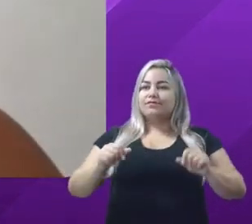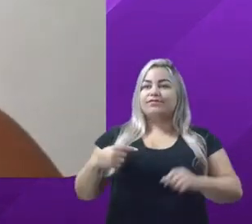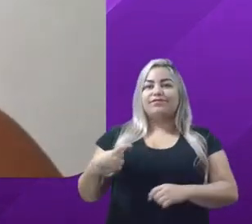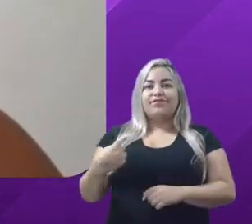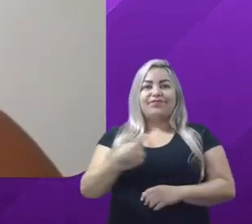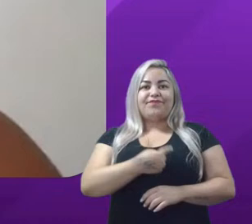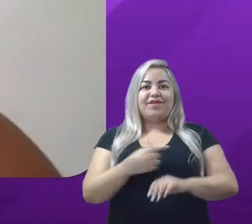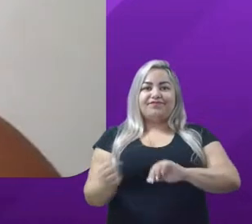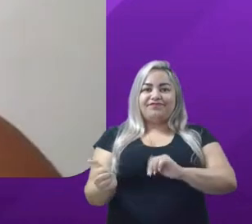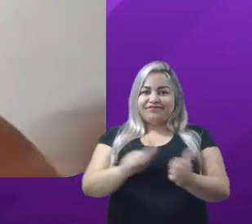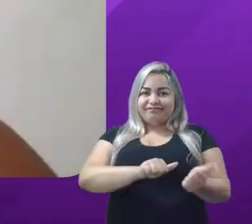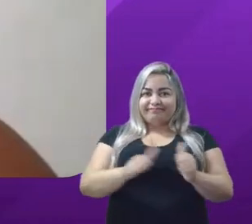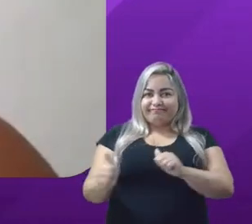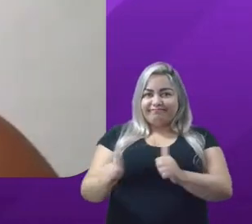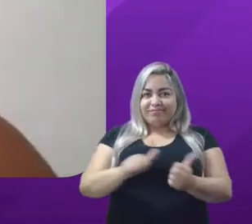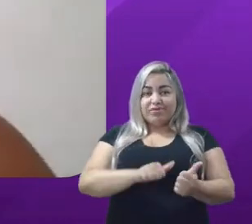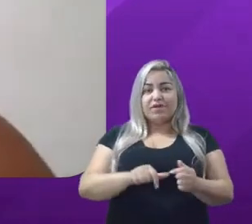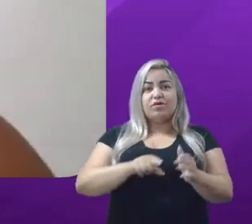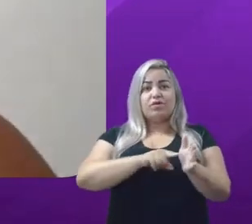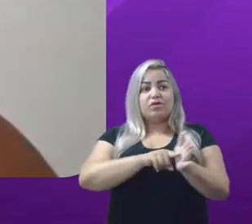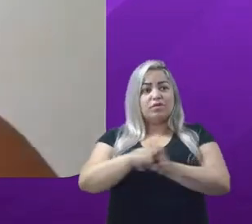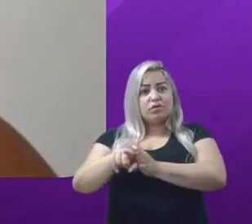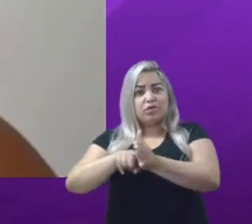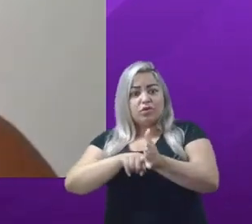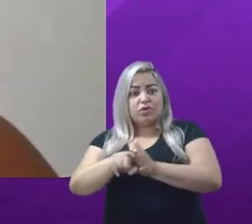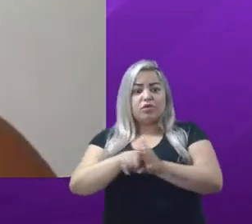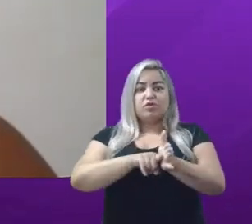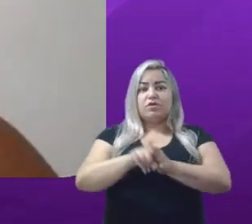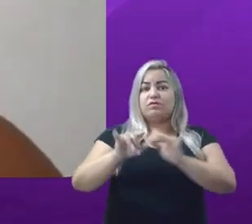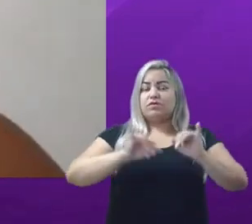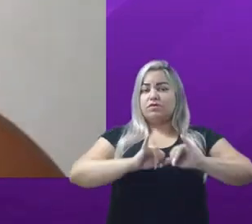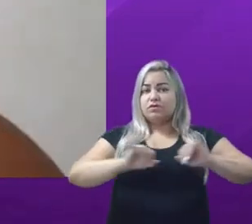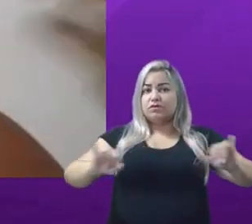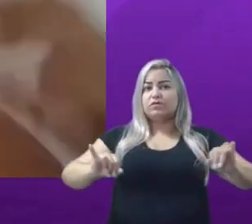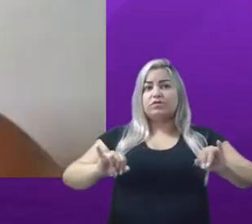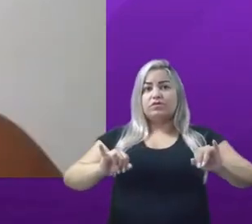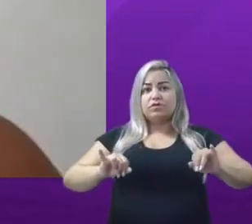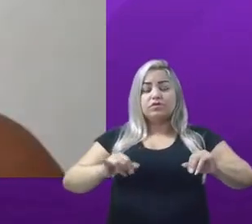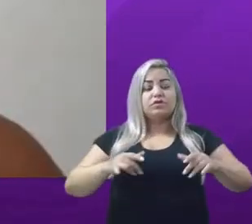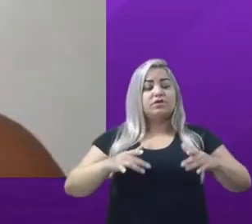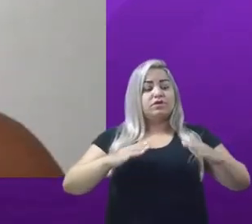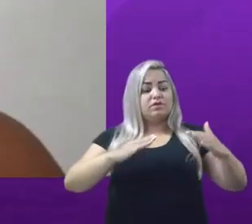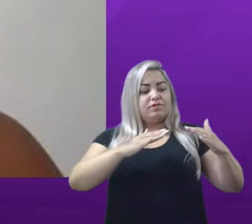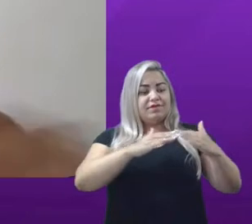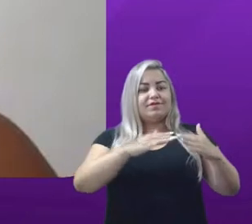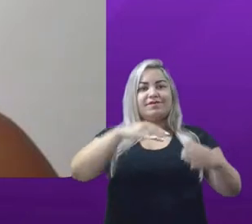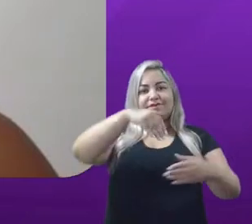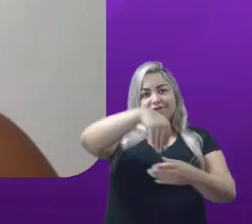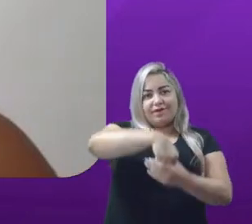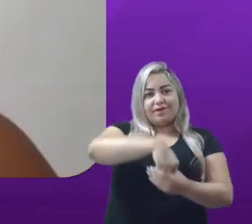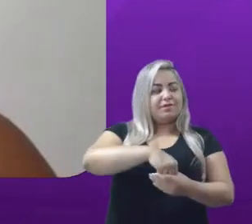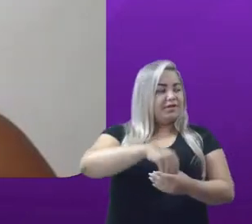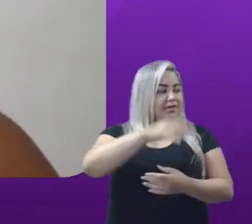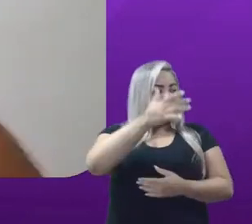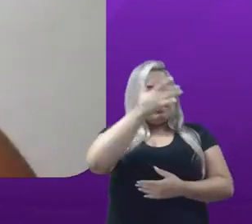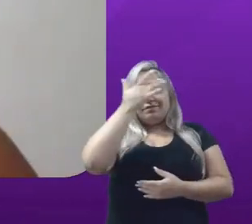vai avaliar, né, vai analisar os dados de moradia, né, as características das pessoas que moram